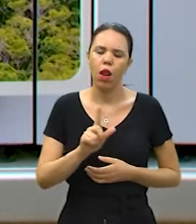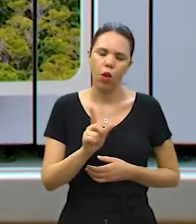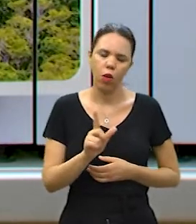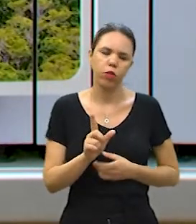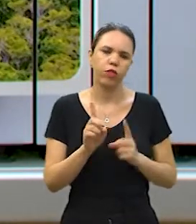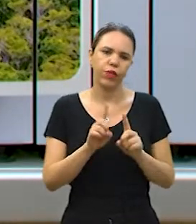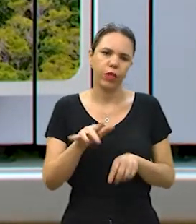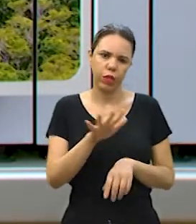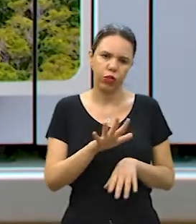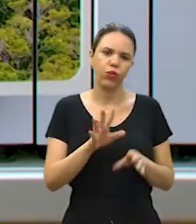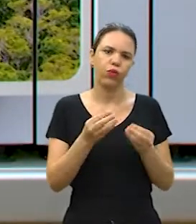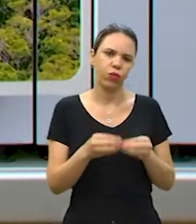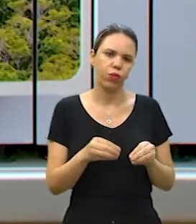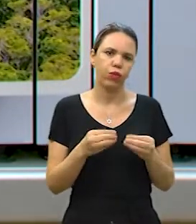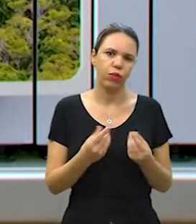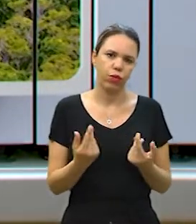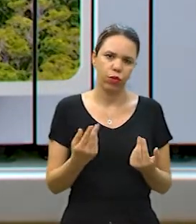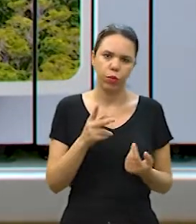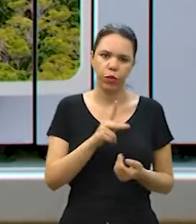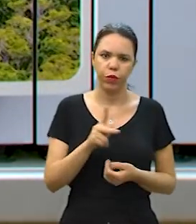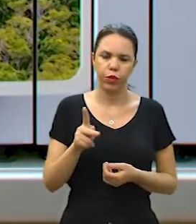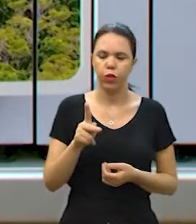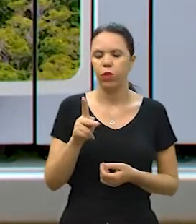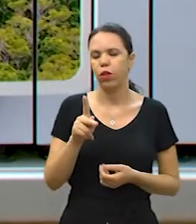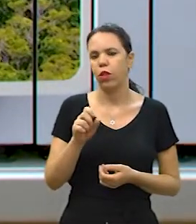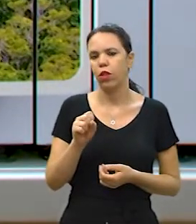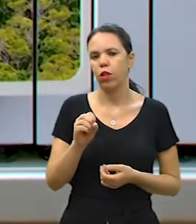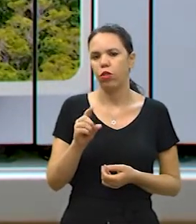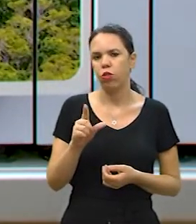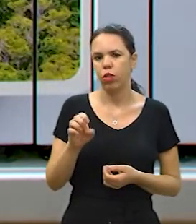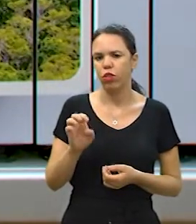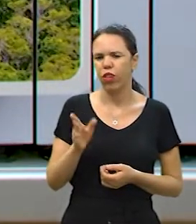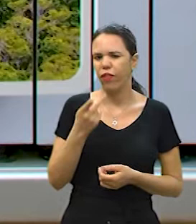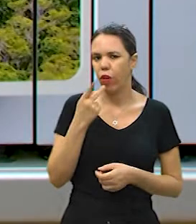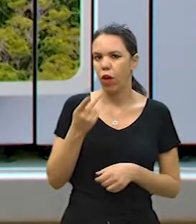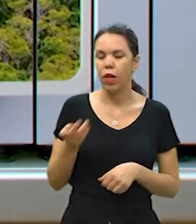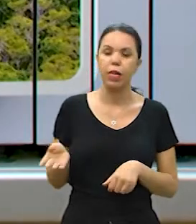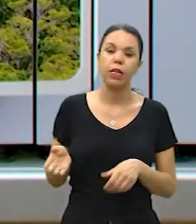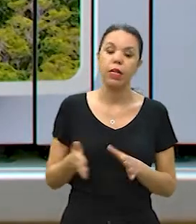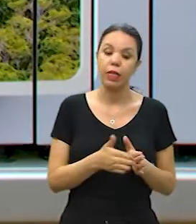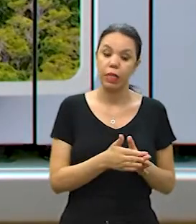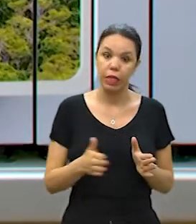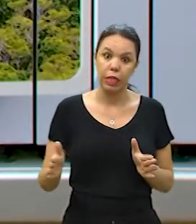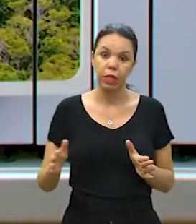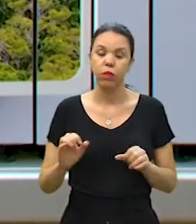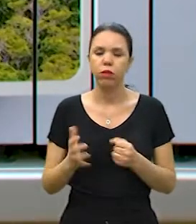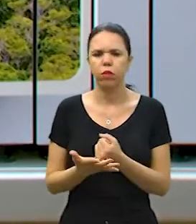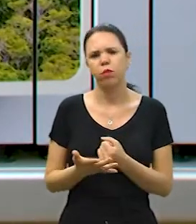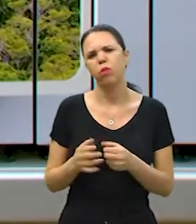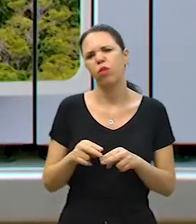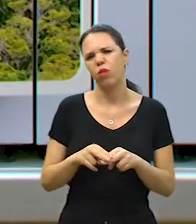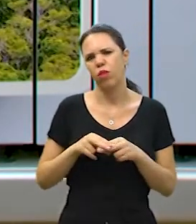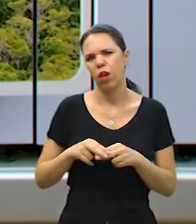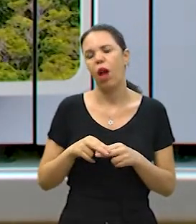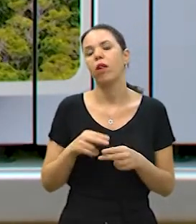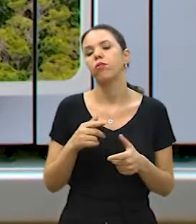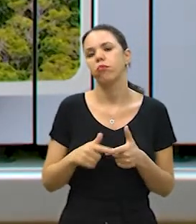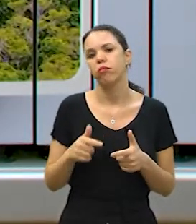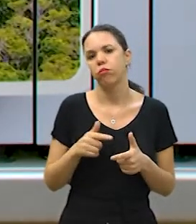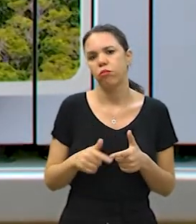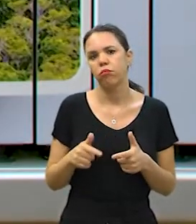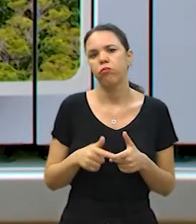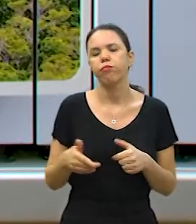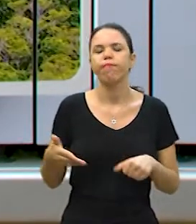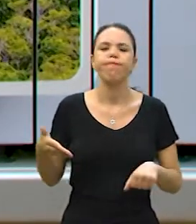impactados, como a professora Solange já trouxe, muito durante a pandemia, por conta de questões que dizem